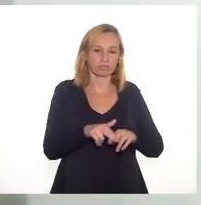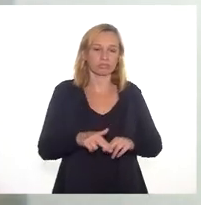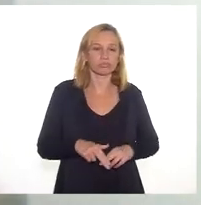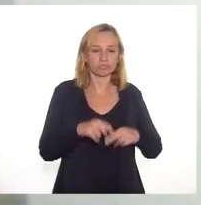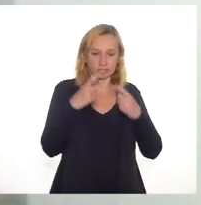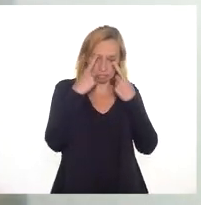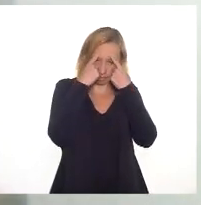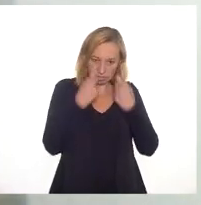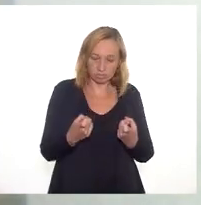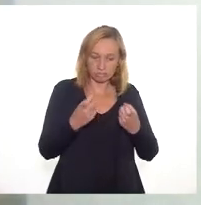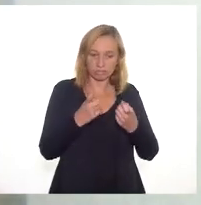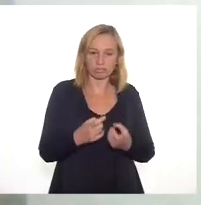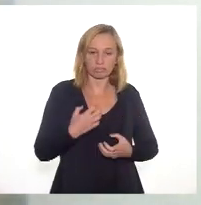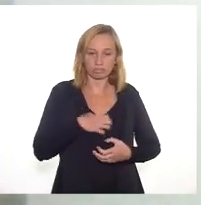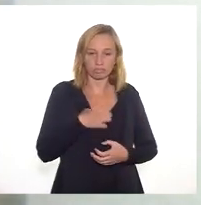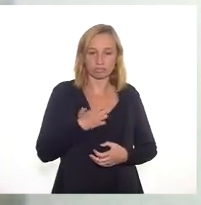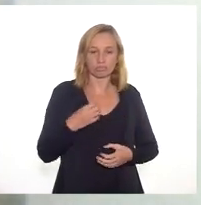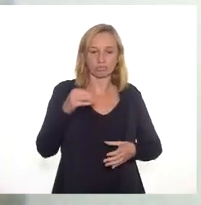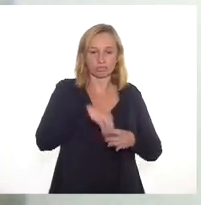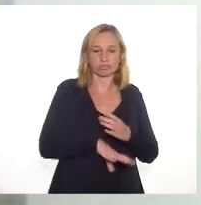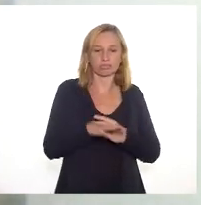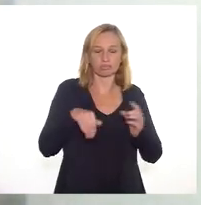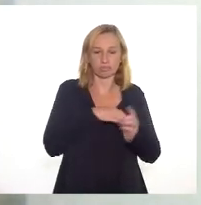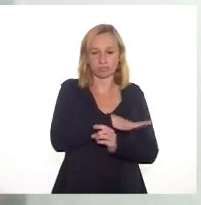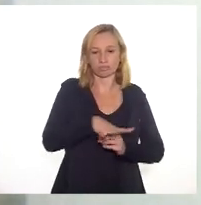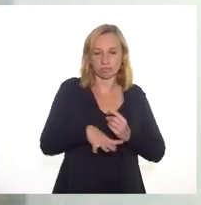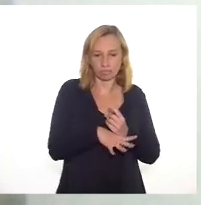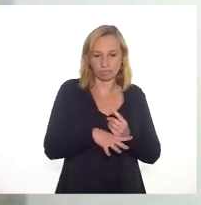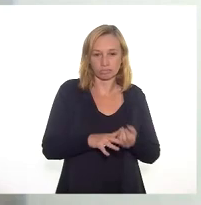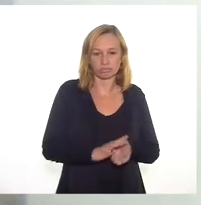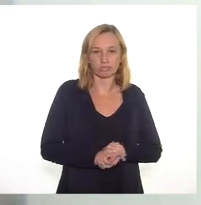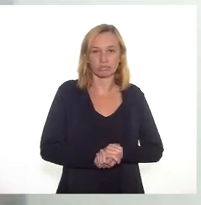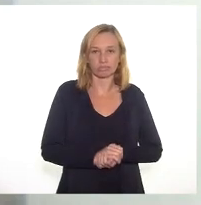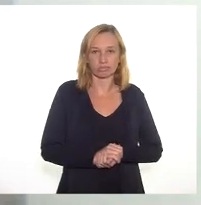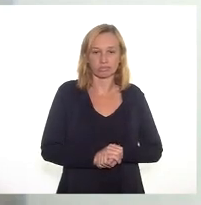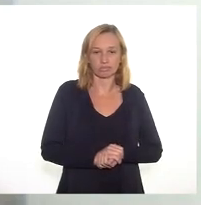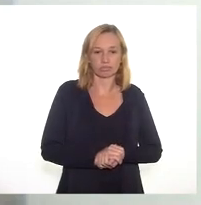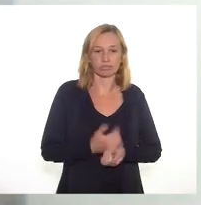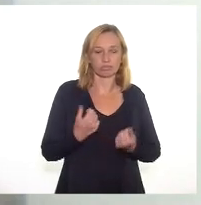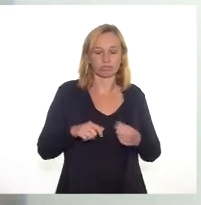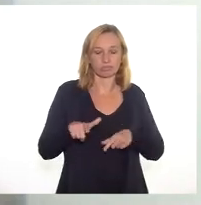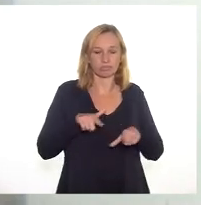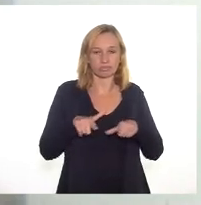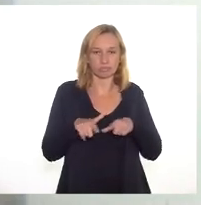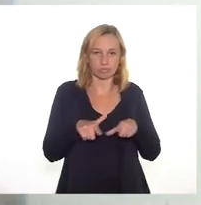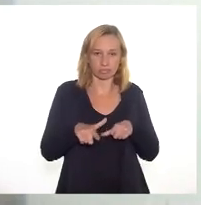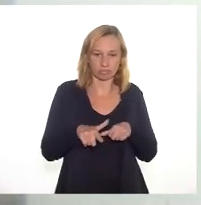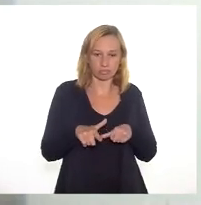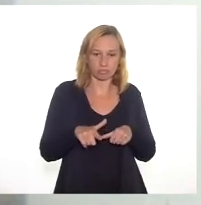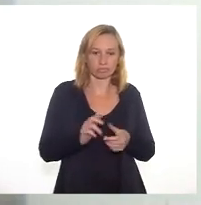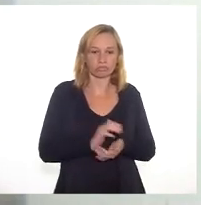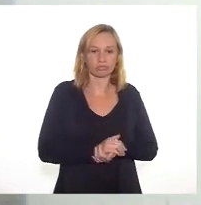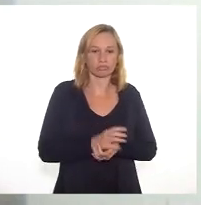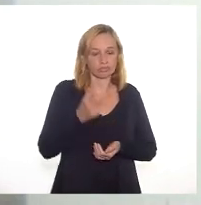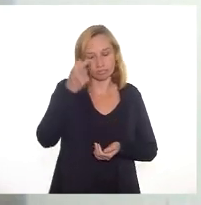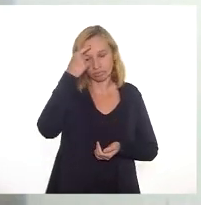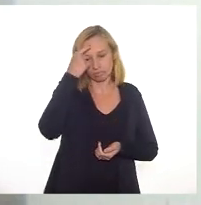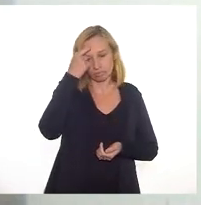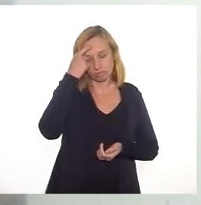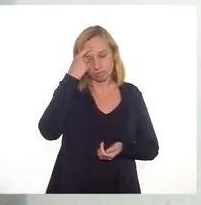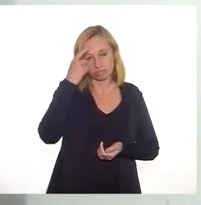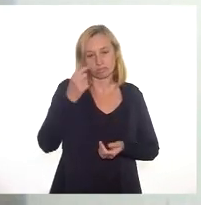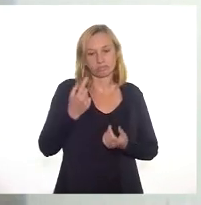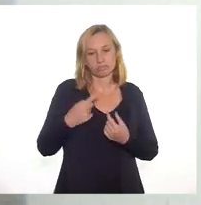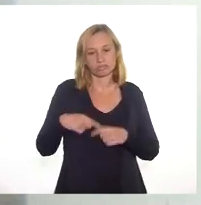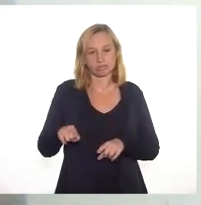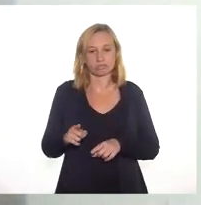crimes de ódio na nossa sociedade. A gente permanentemente trabalhar a conscientização contra o